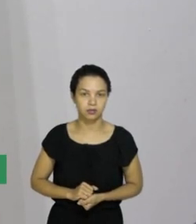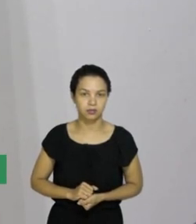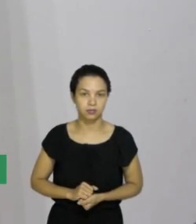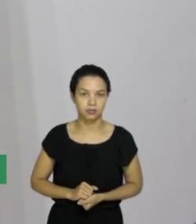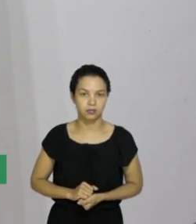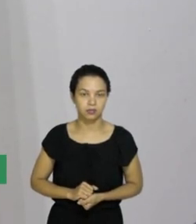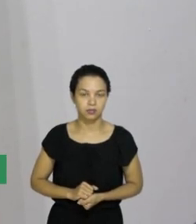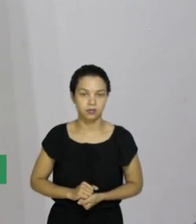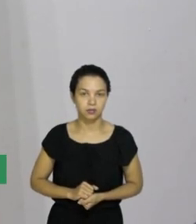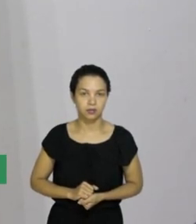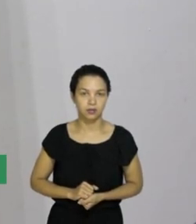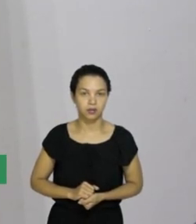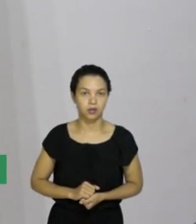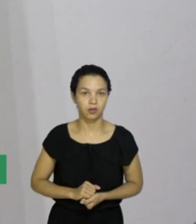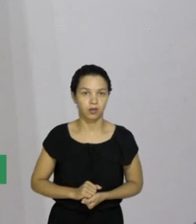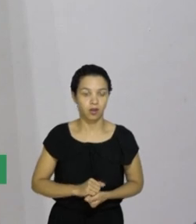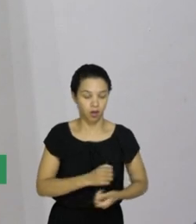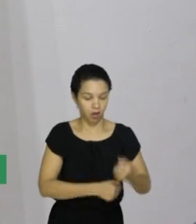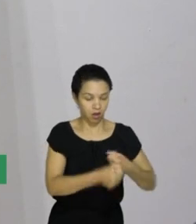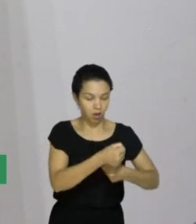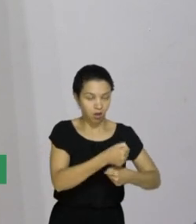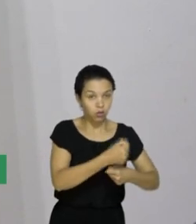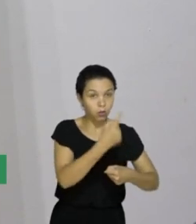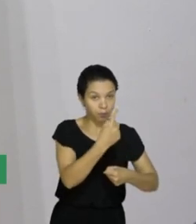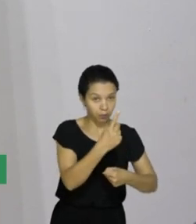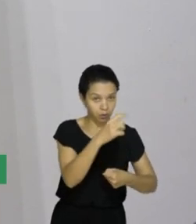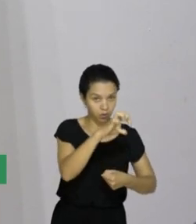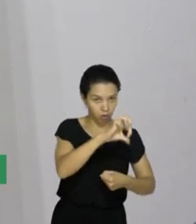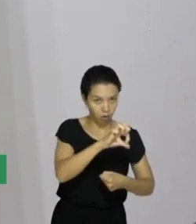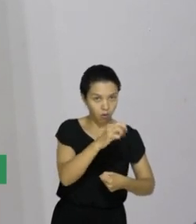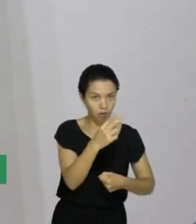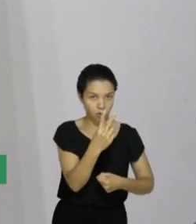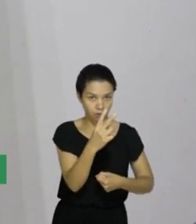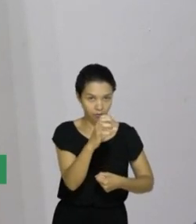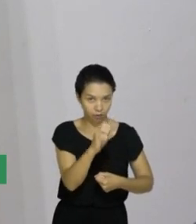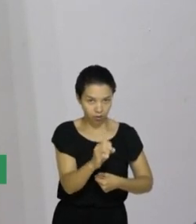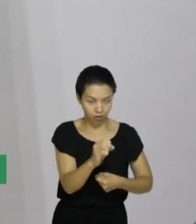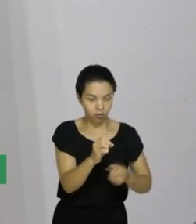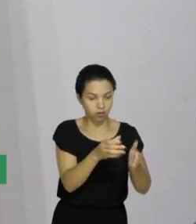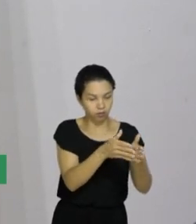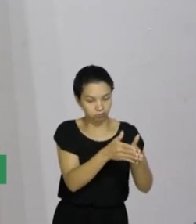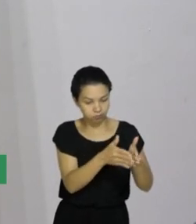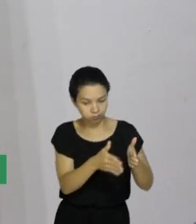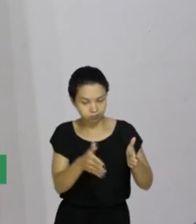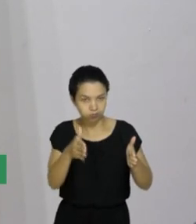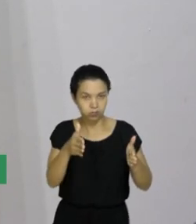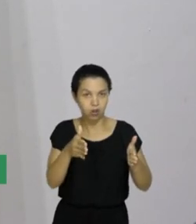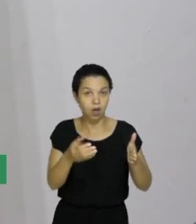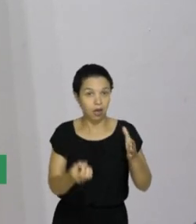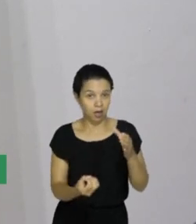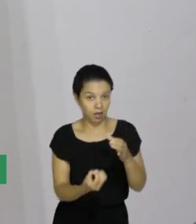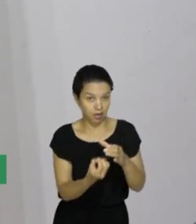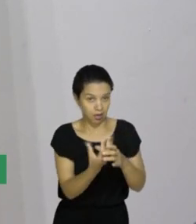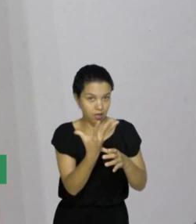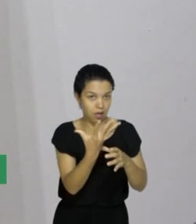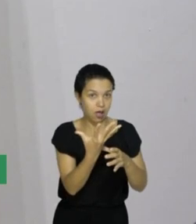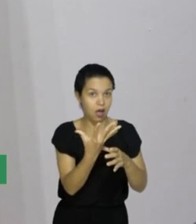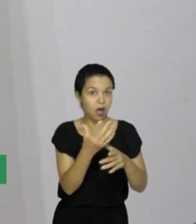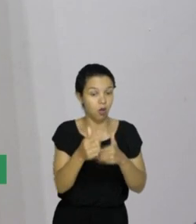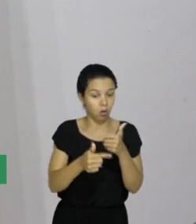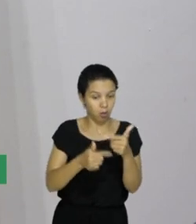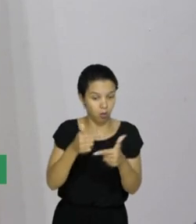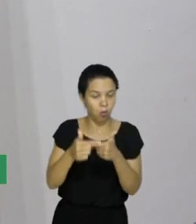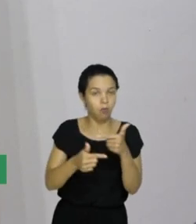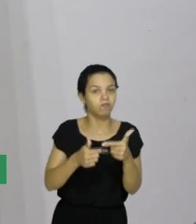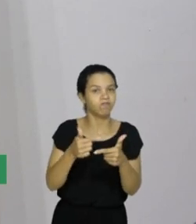a partir de 1920 foram instalados serviços importantes em nossa comunidade